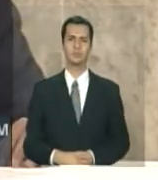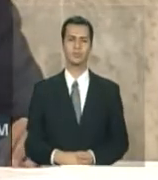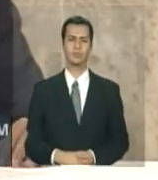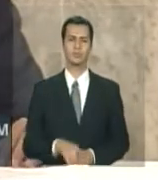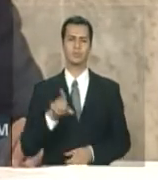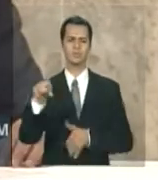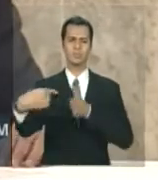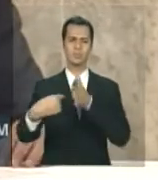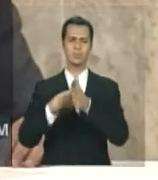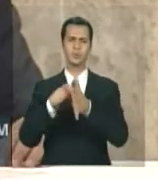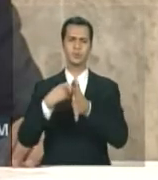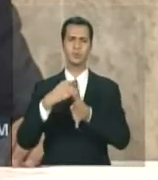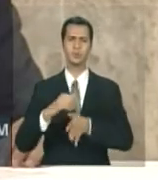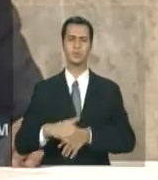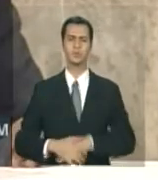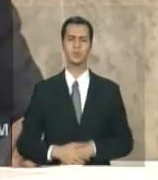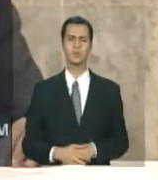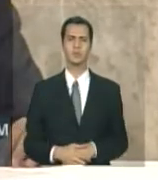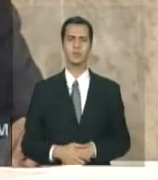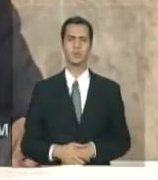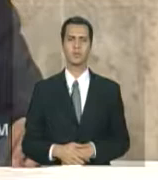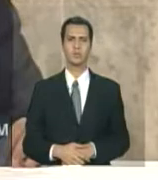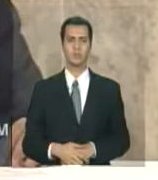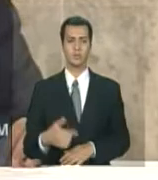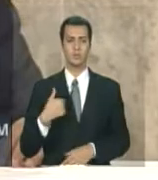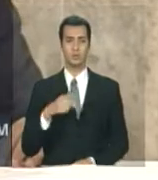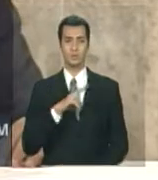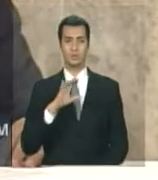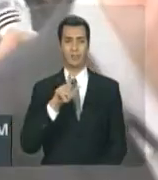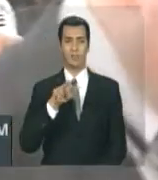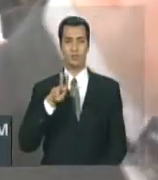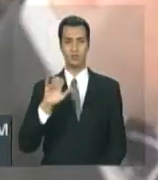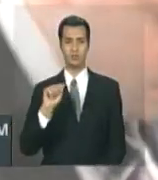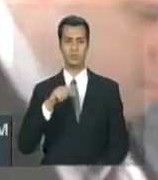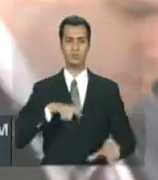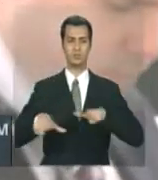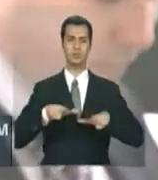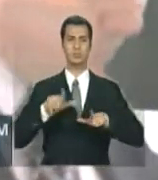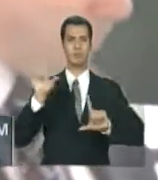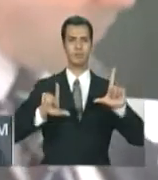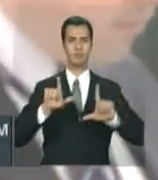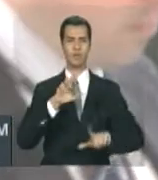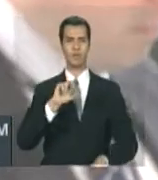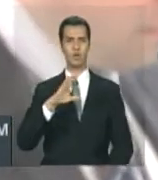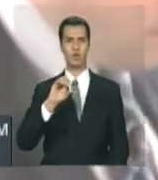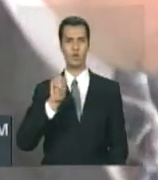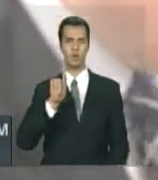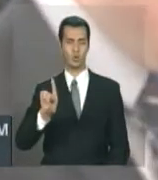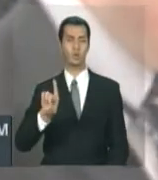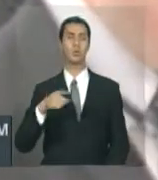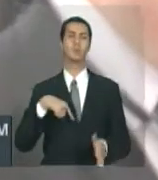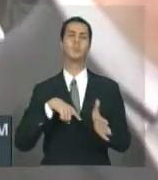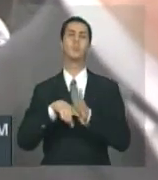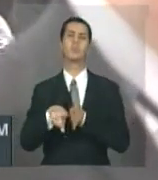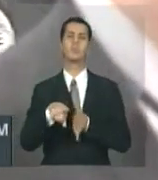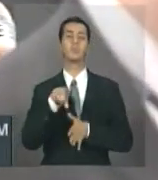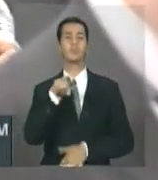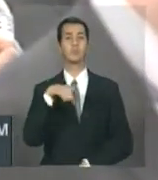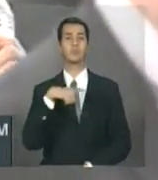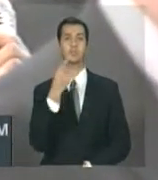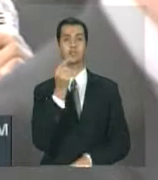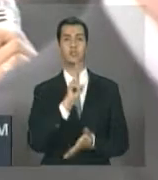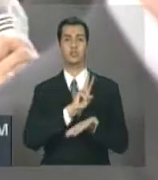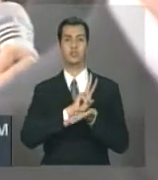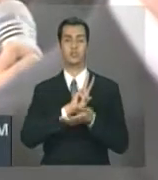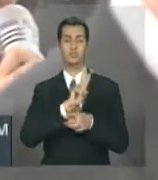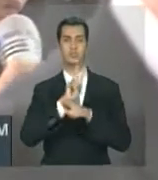Se perguntasse. Eu ia perguntar para o senhor Cláudio Gonçalves, da Record. Boa tarde. A respeito dessa linha de crédito de 200 milhões, que é